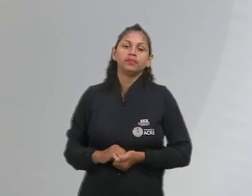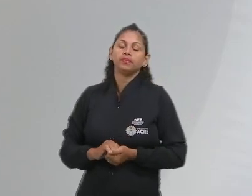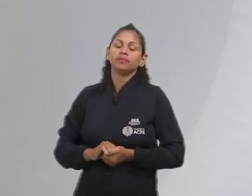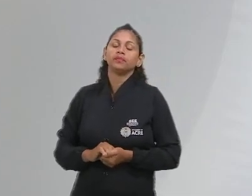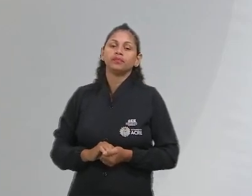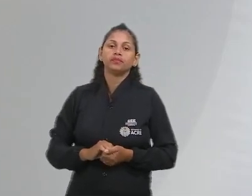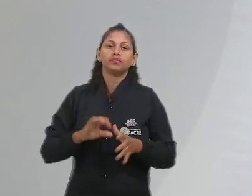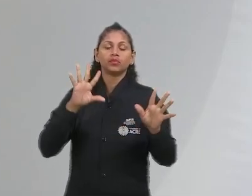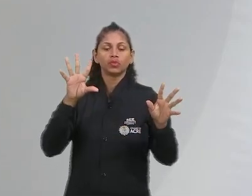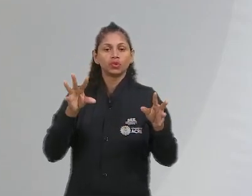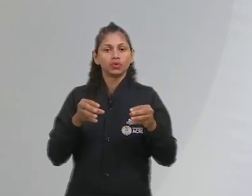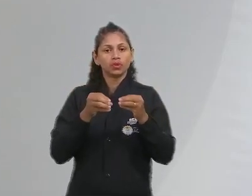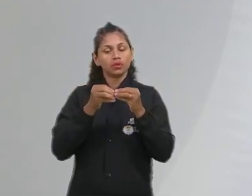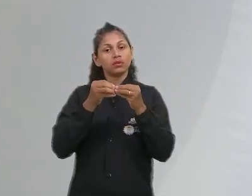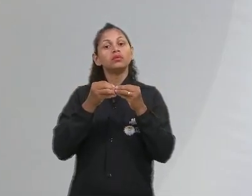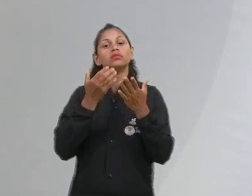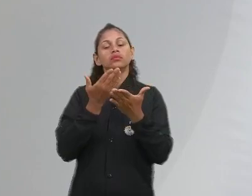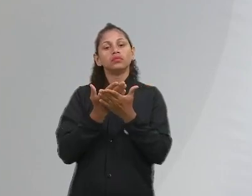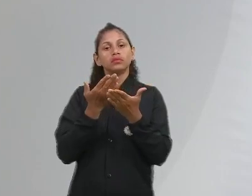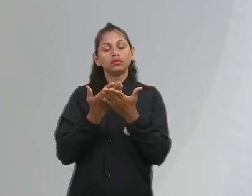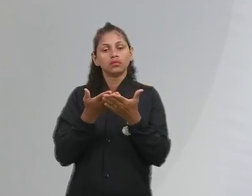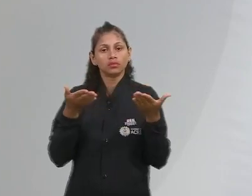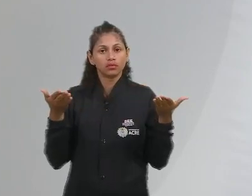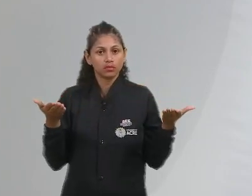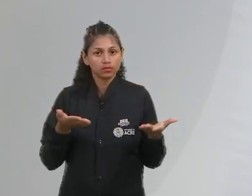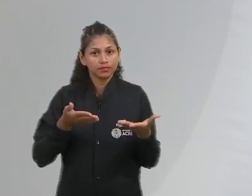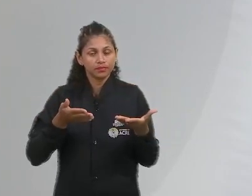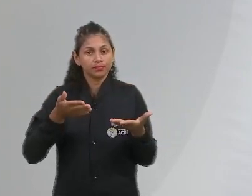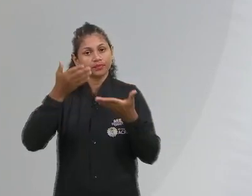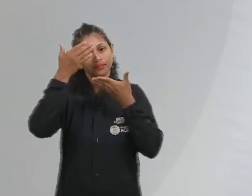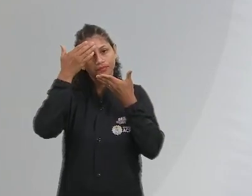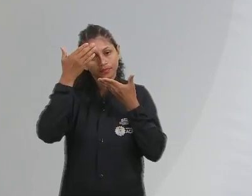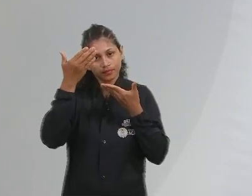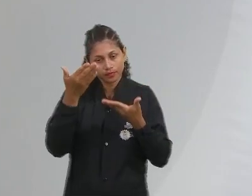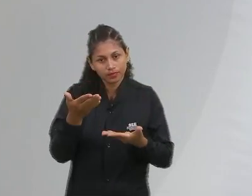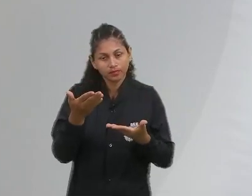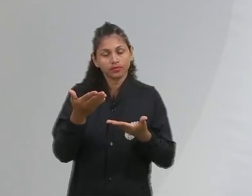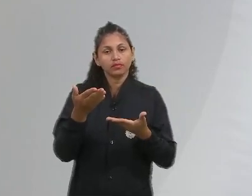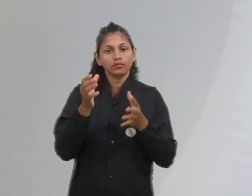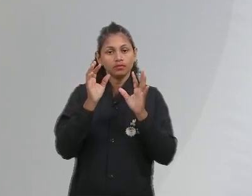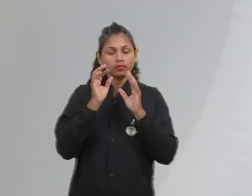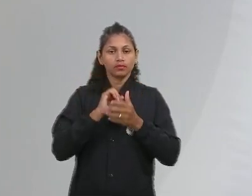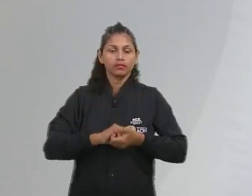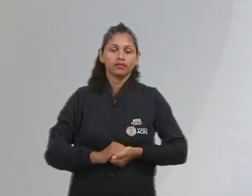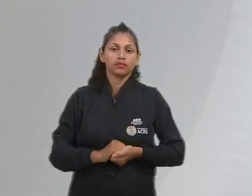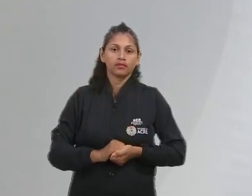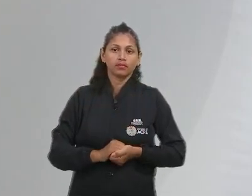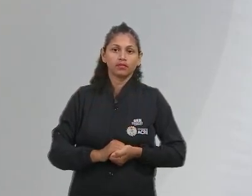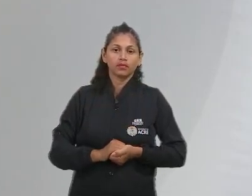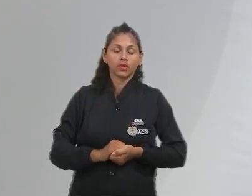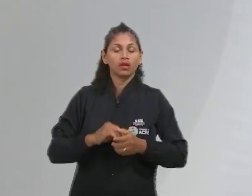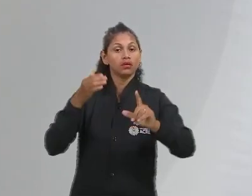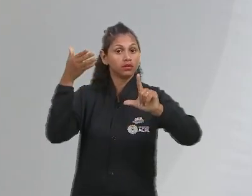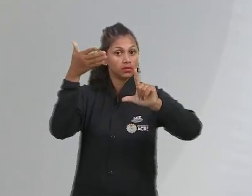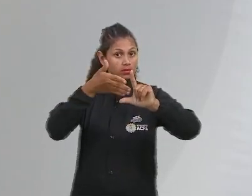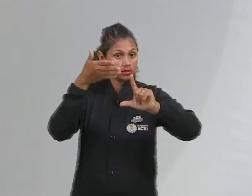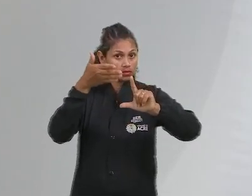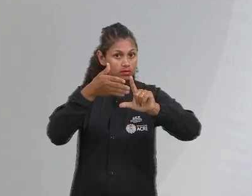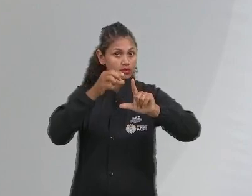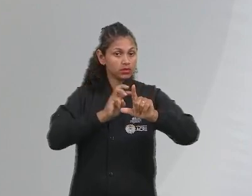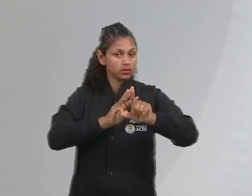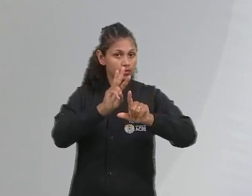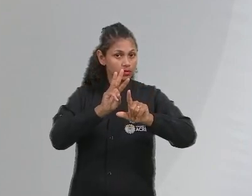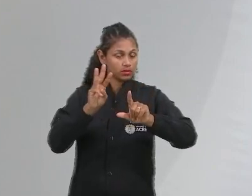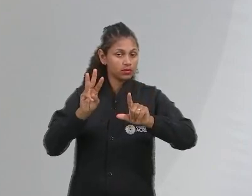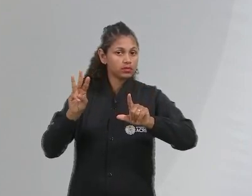nós concluímos a aula de hoje. Eu agradeço muito aí a atenção. Peço que visitem a plataforma para que